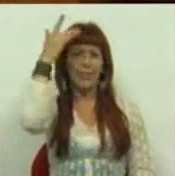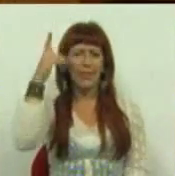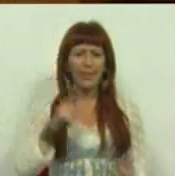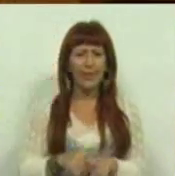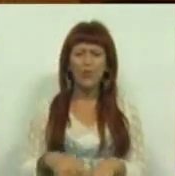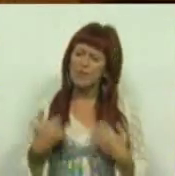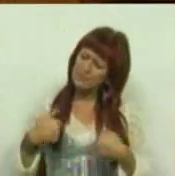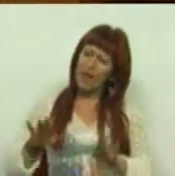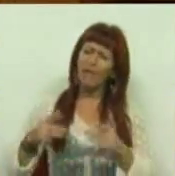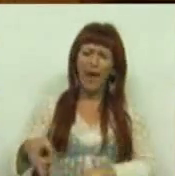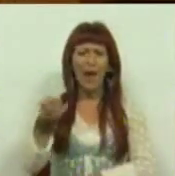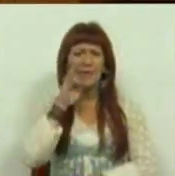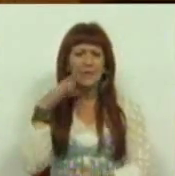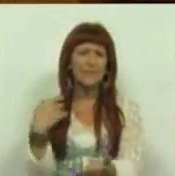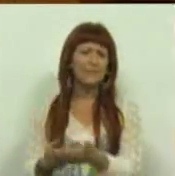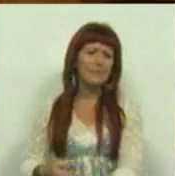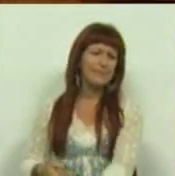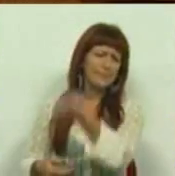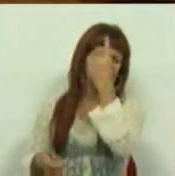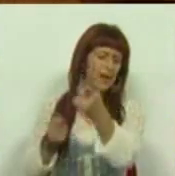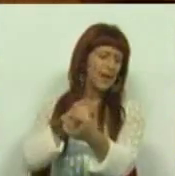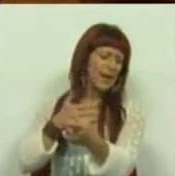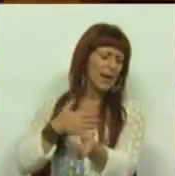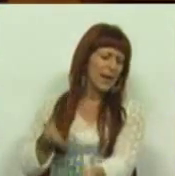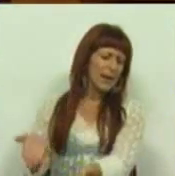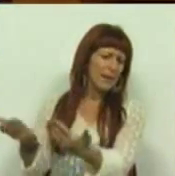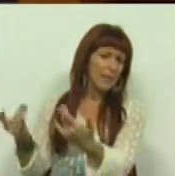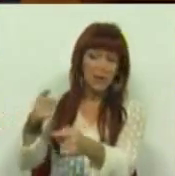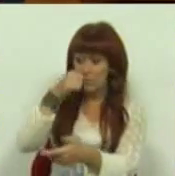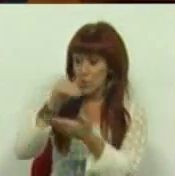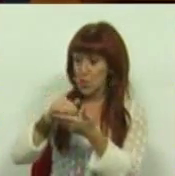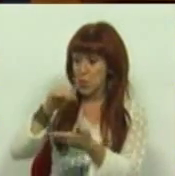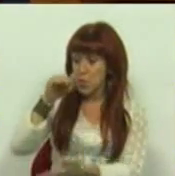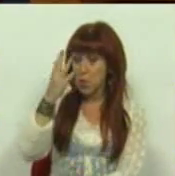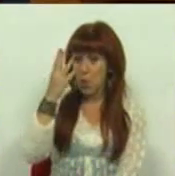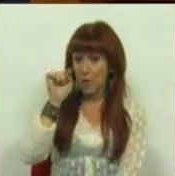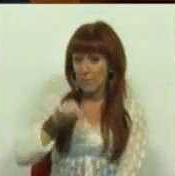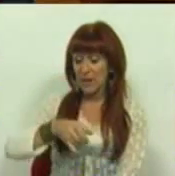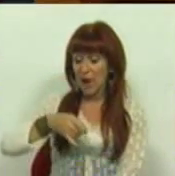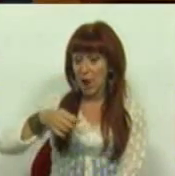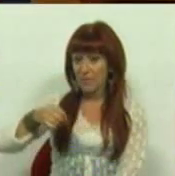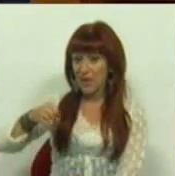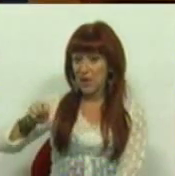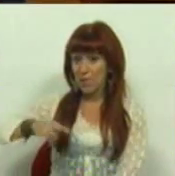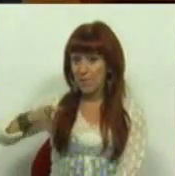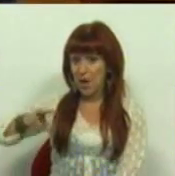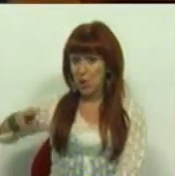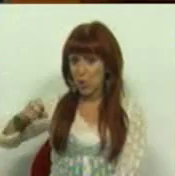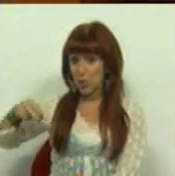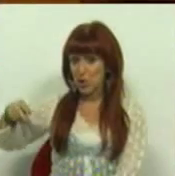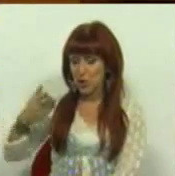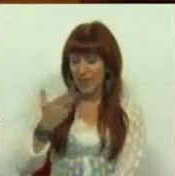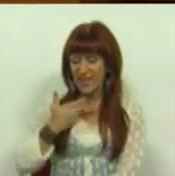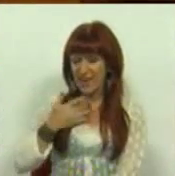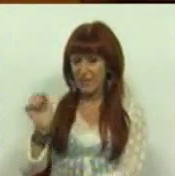e amnistias que têm oferecido às empresas que acumulam 4.900 milhões de euros de